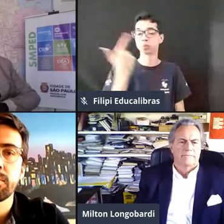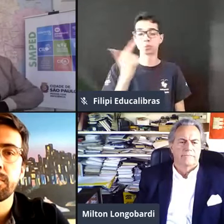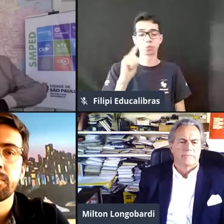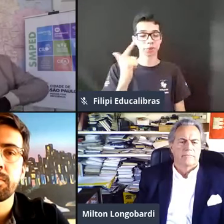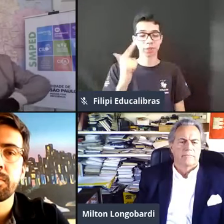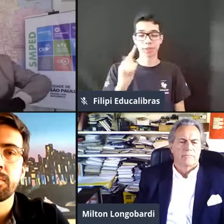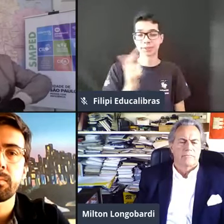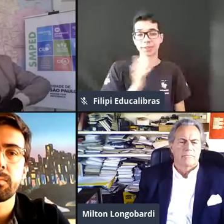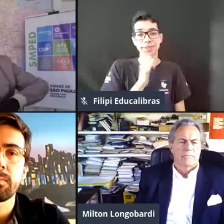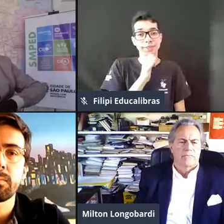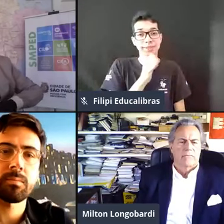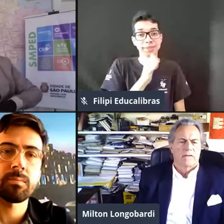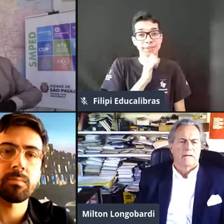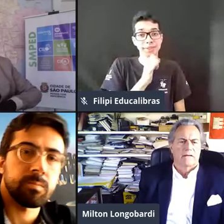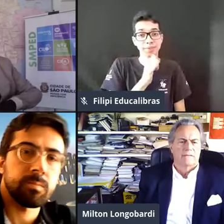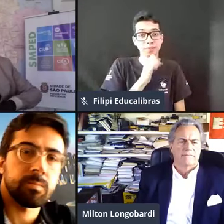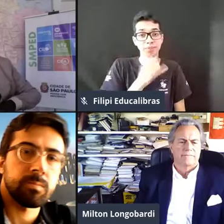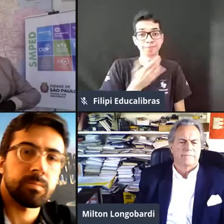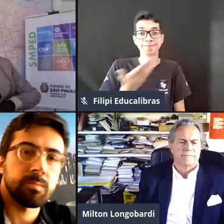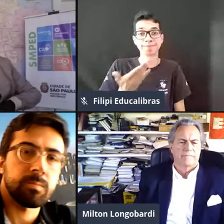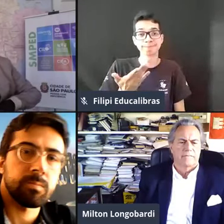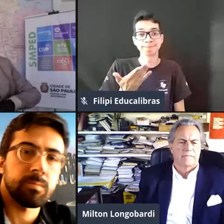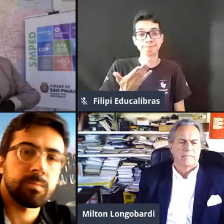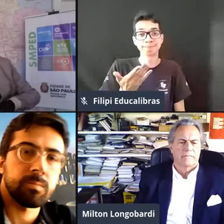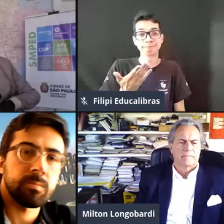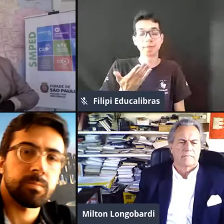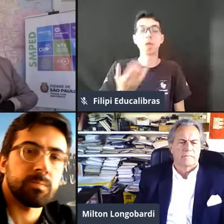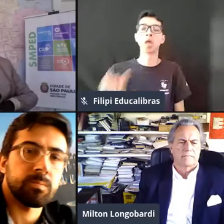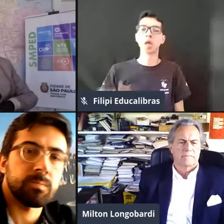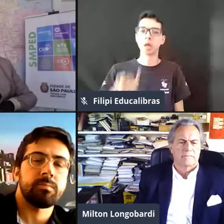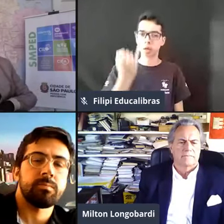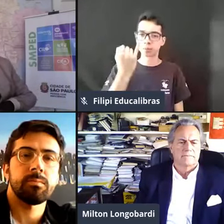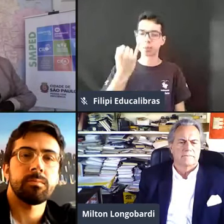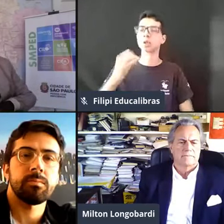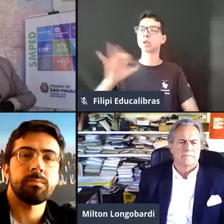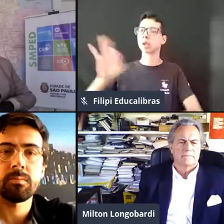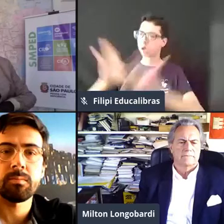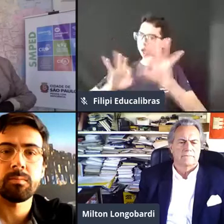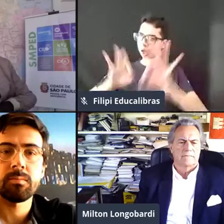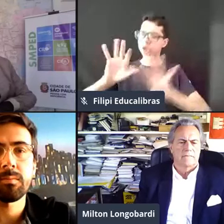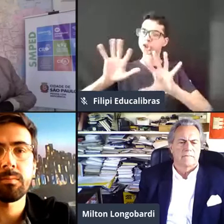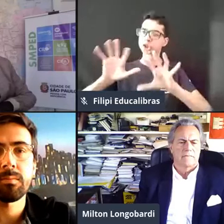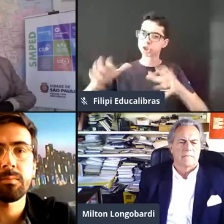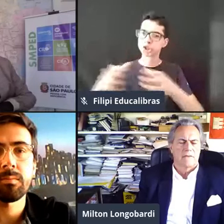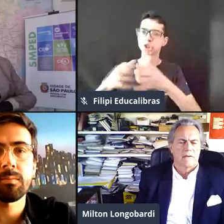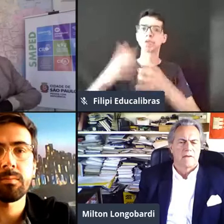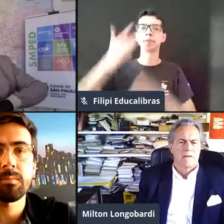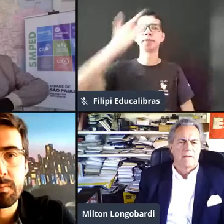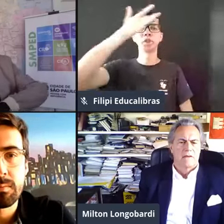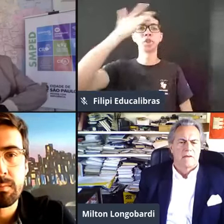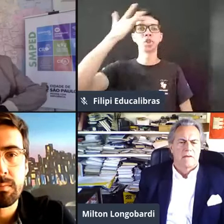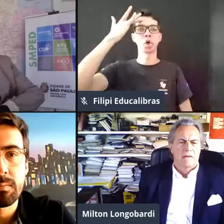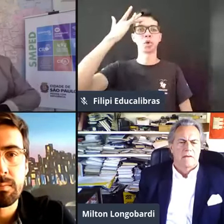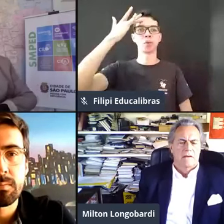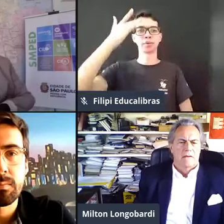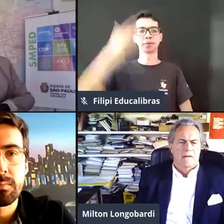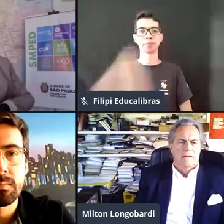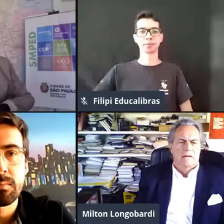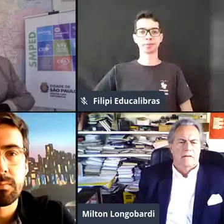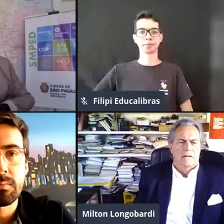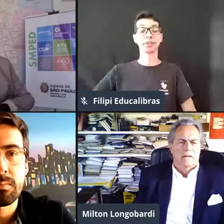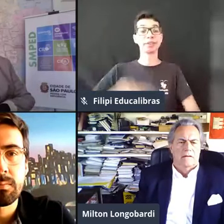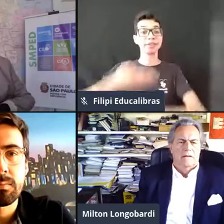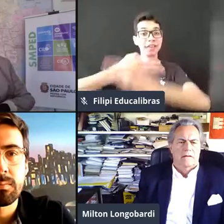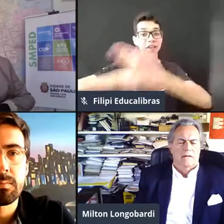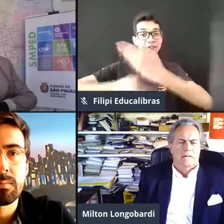muito importante o movimento das pessoas com deficiência se organizarem, né, para garantir, né,